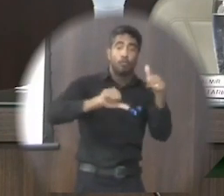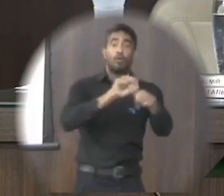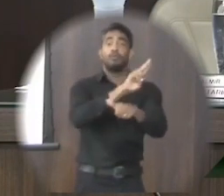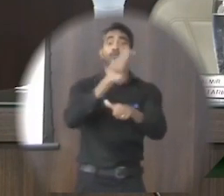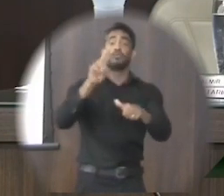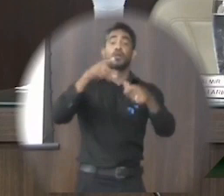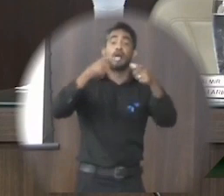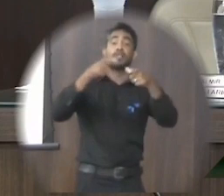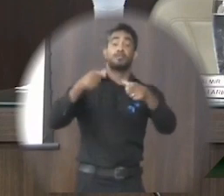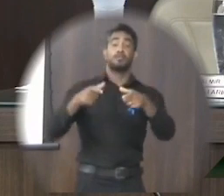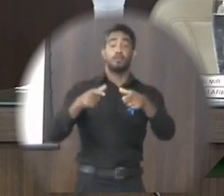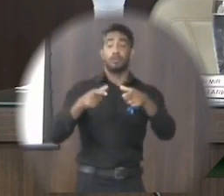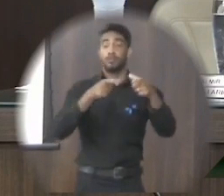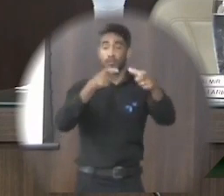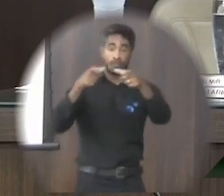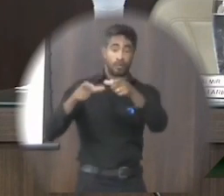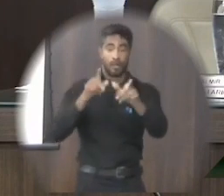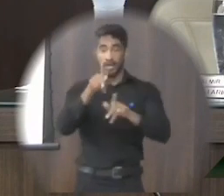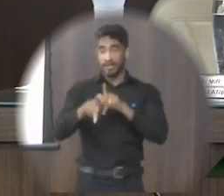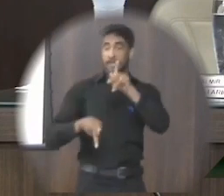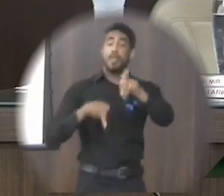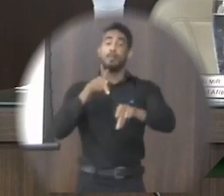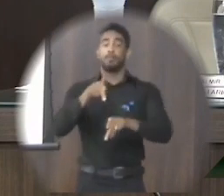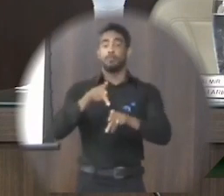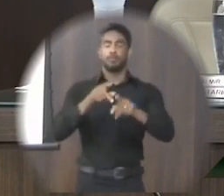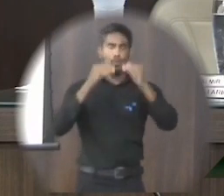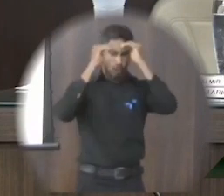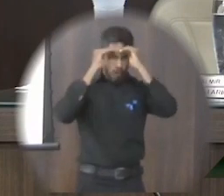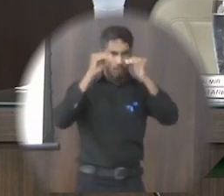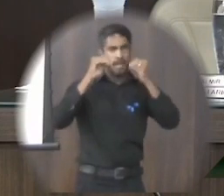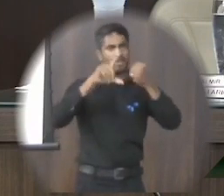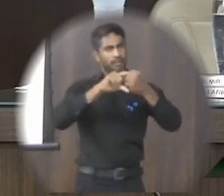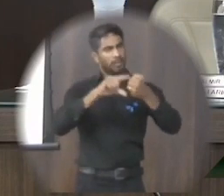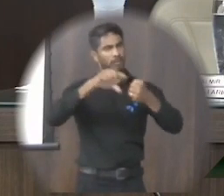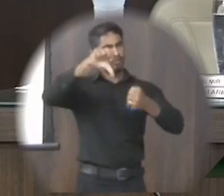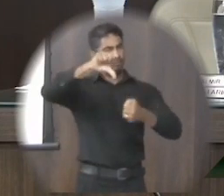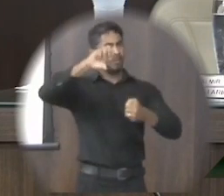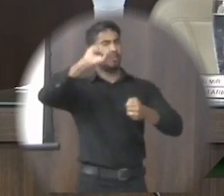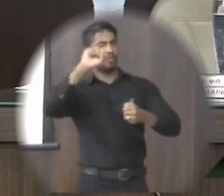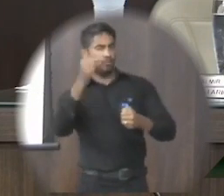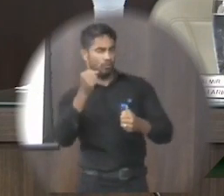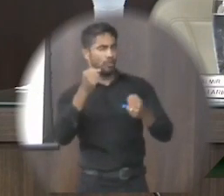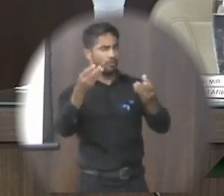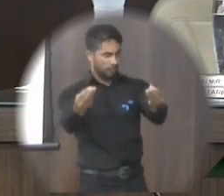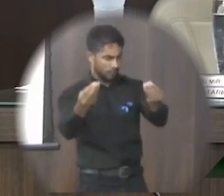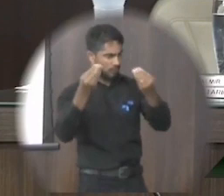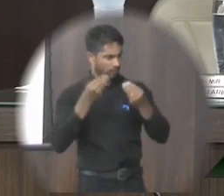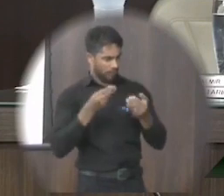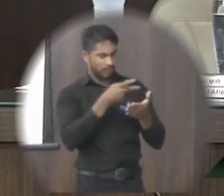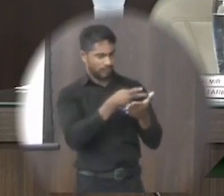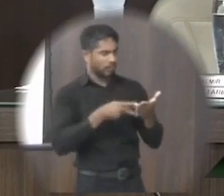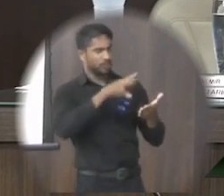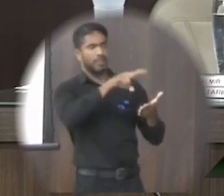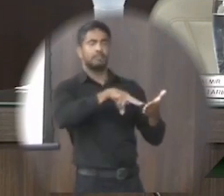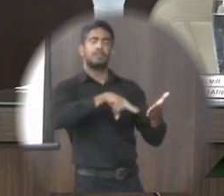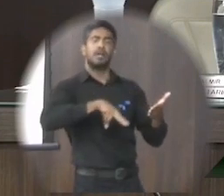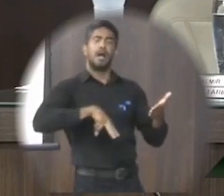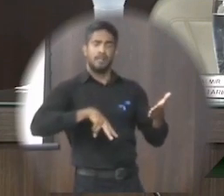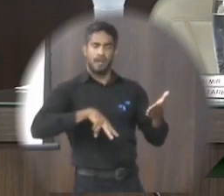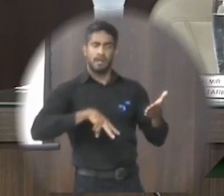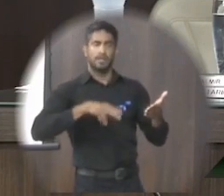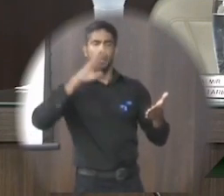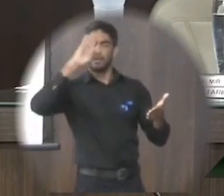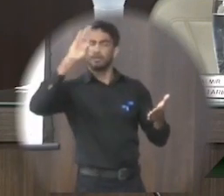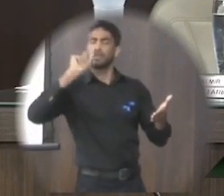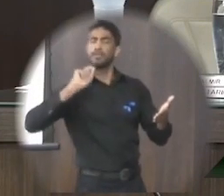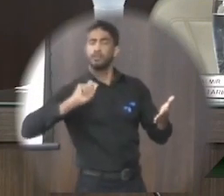outras providências. Em atendimento ao artigo 98 do Regimento Interno desta Casa, veio o projeto para análise.